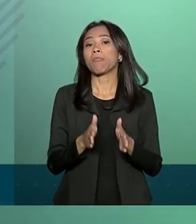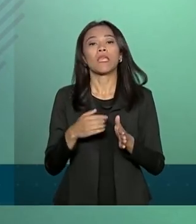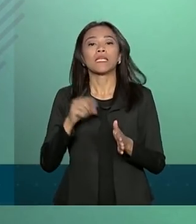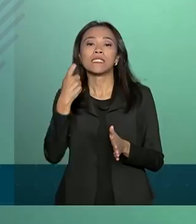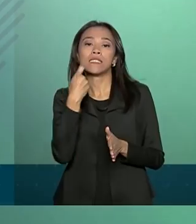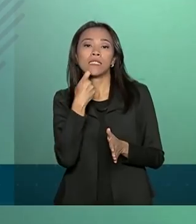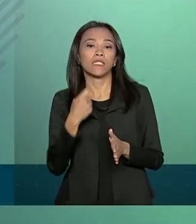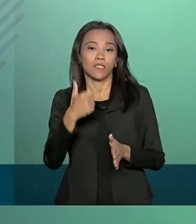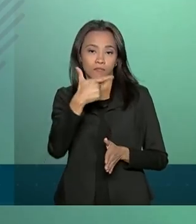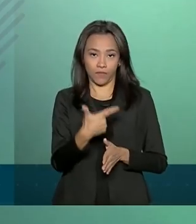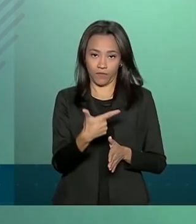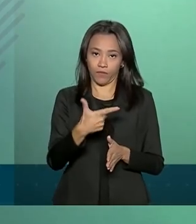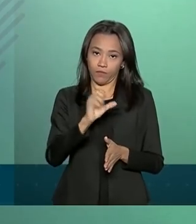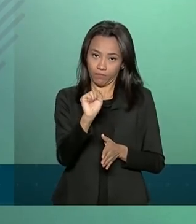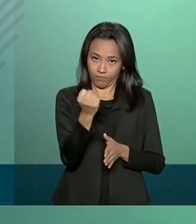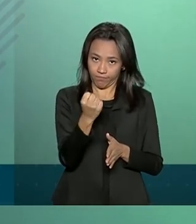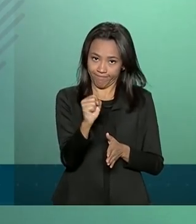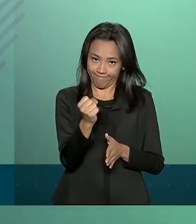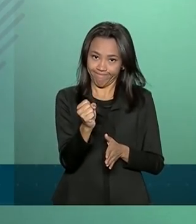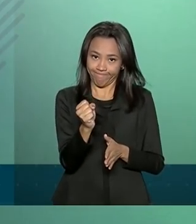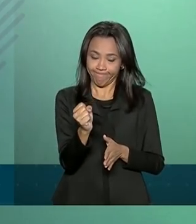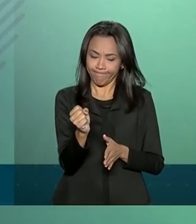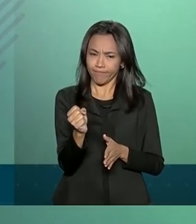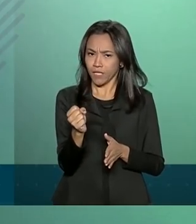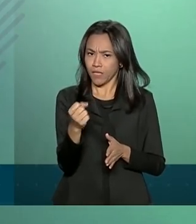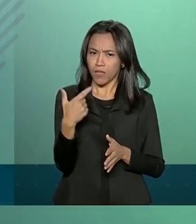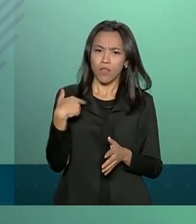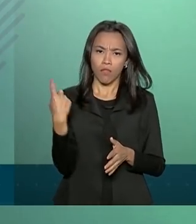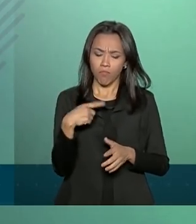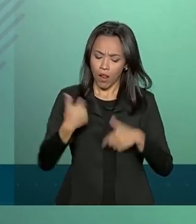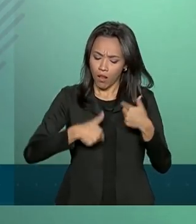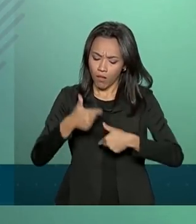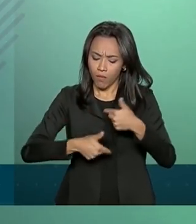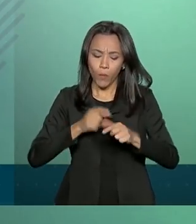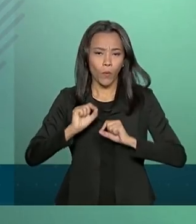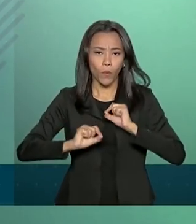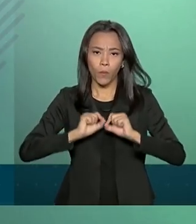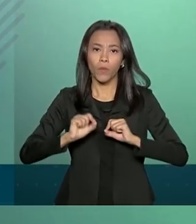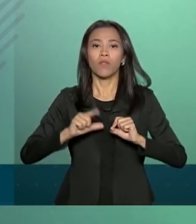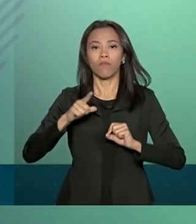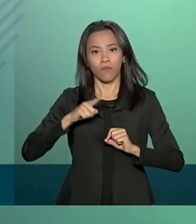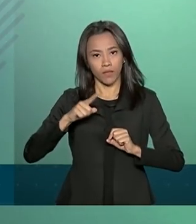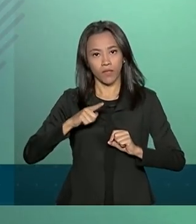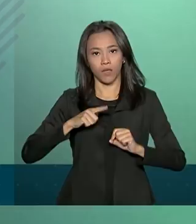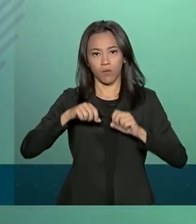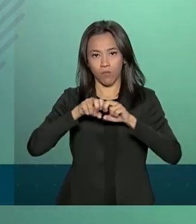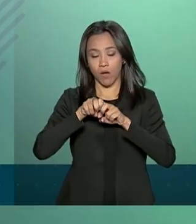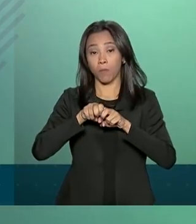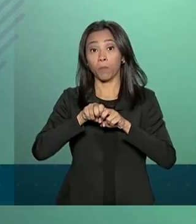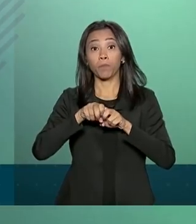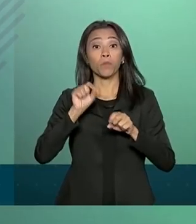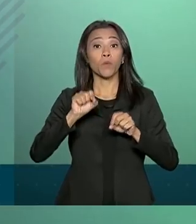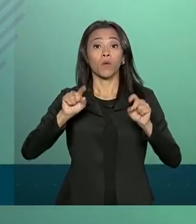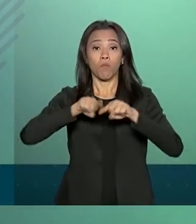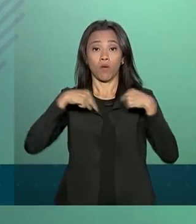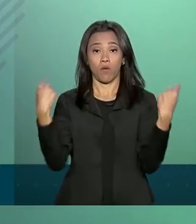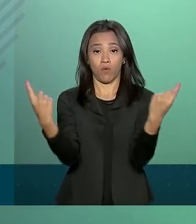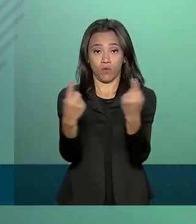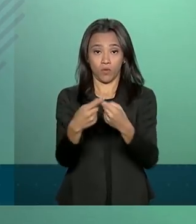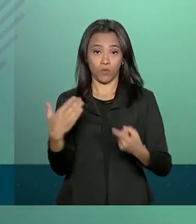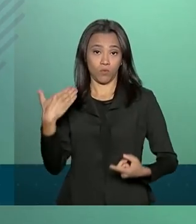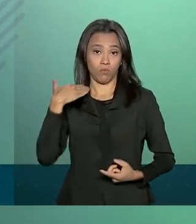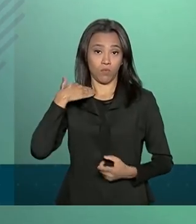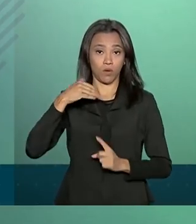28 iniciamos as nossas atividades com a audiência do presidente do banco mundial dentro de mol